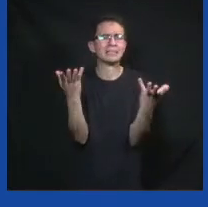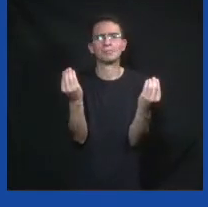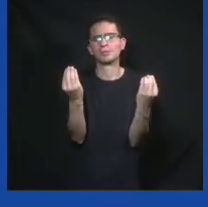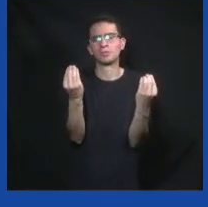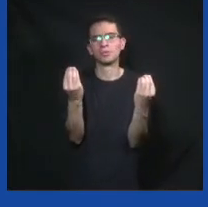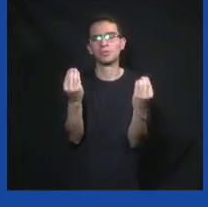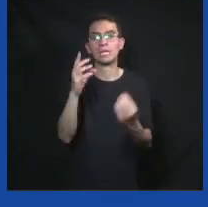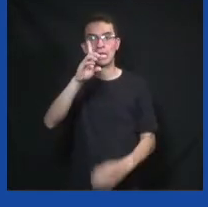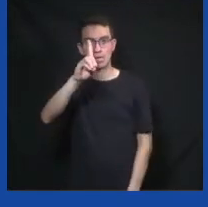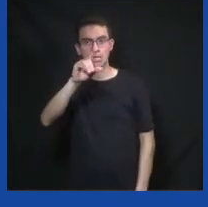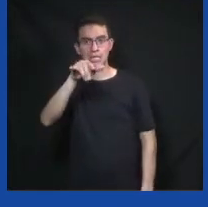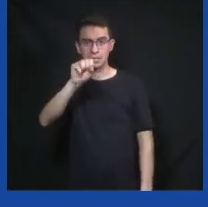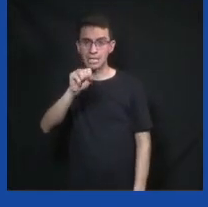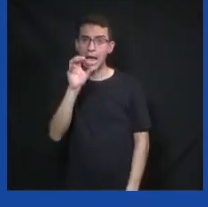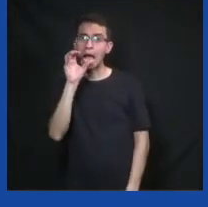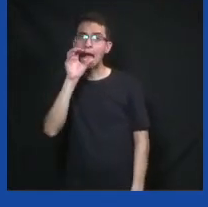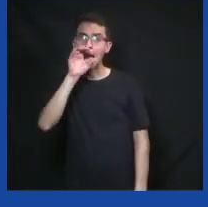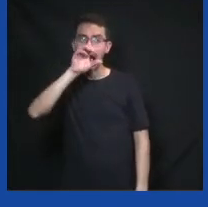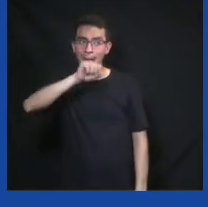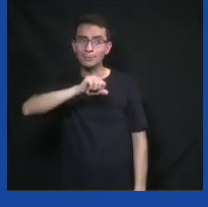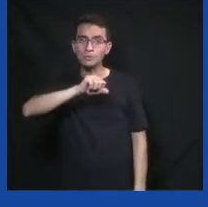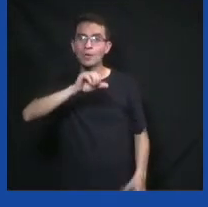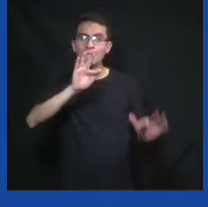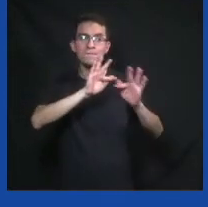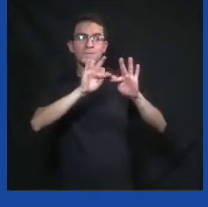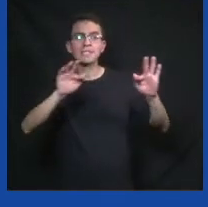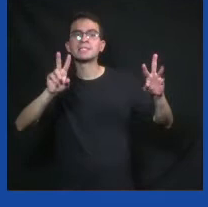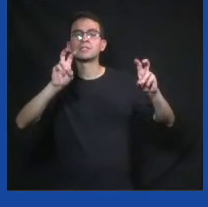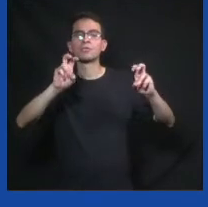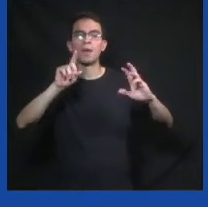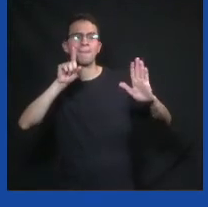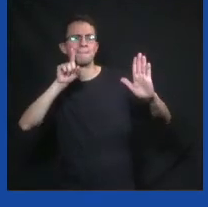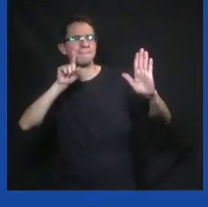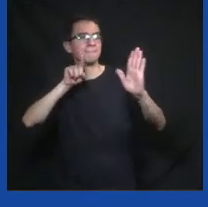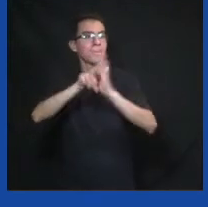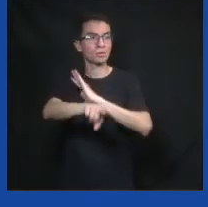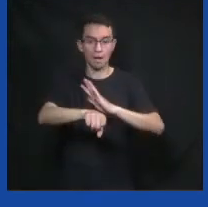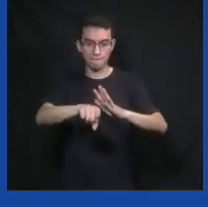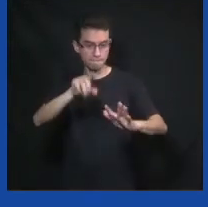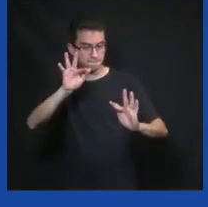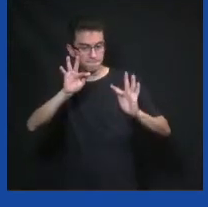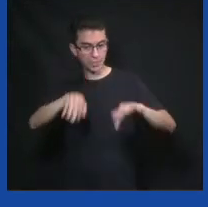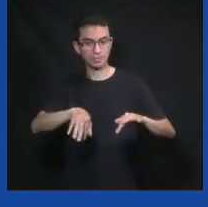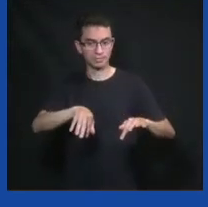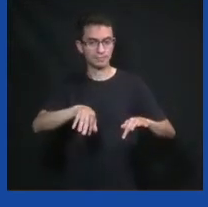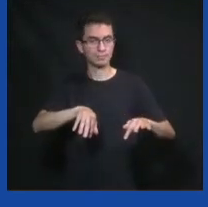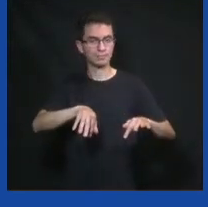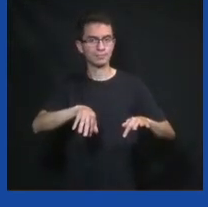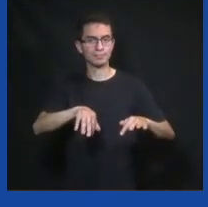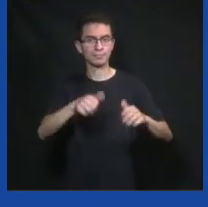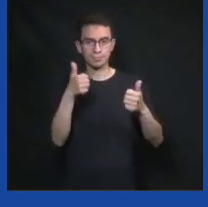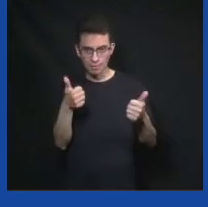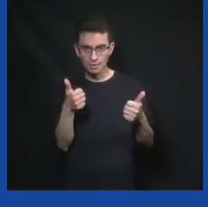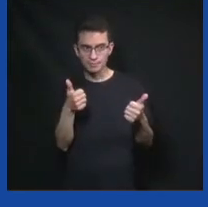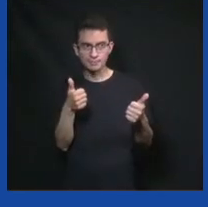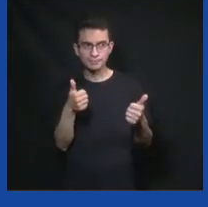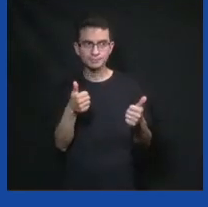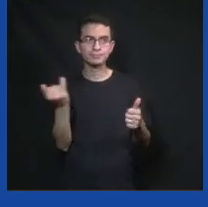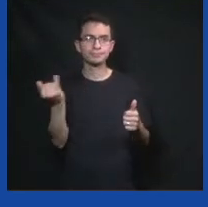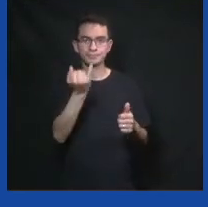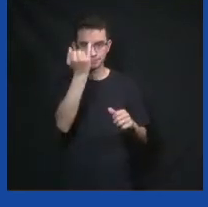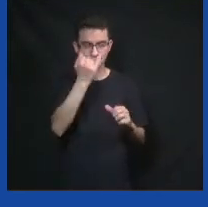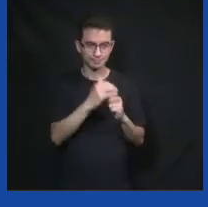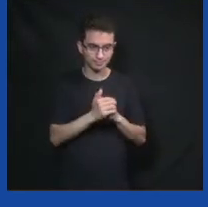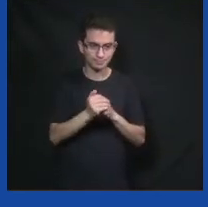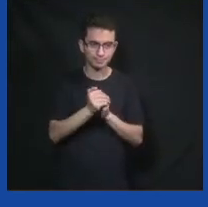Dantas, posso segurar a sua frase final por uma pergunta de última hora? Candidato, é importante a gente fazer candidato, porque a gente está aí na boca da